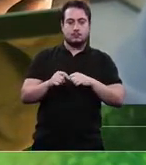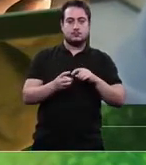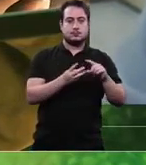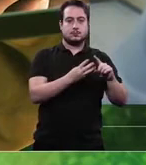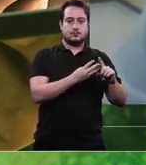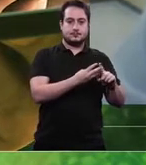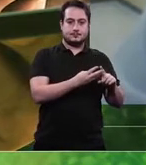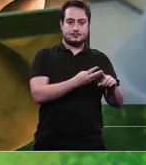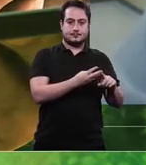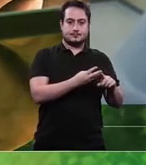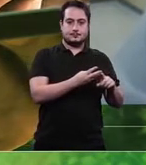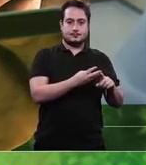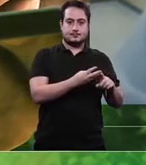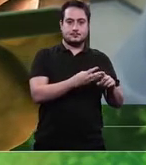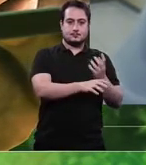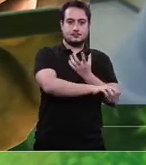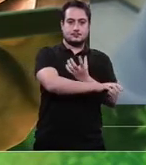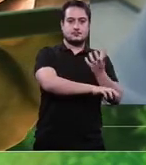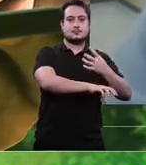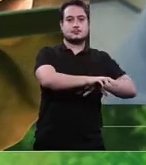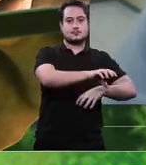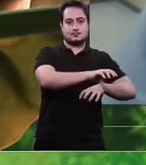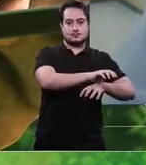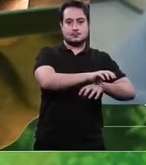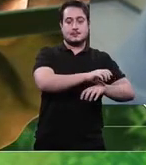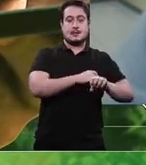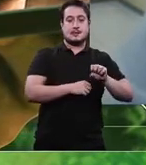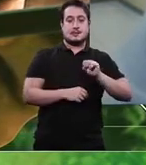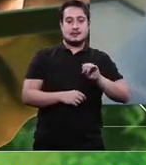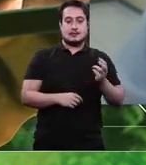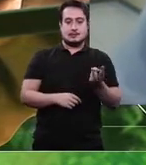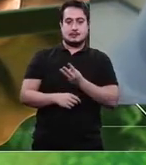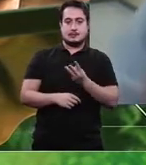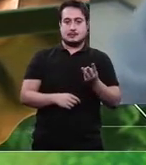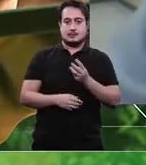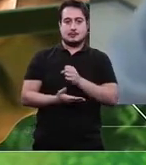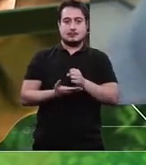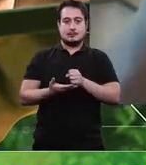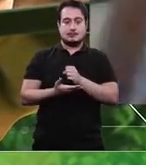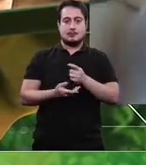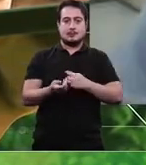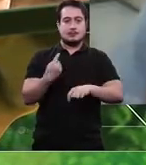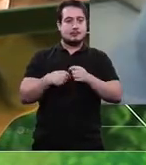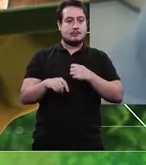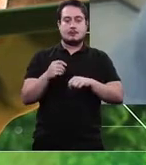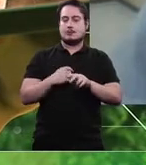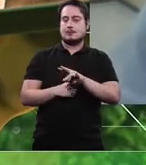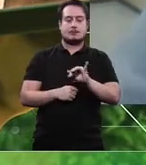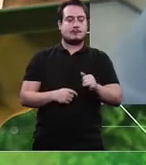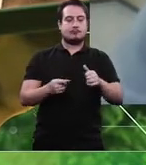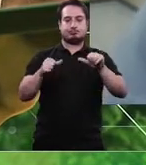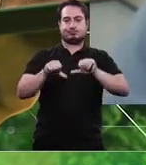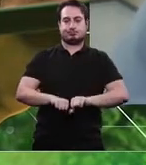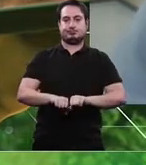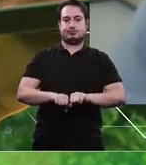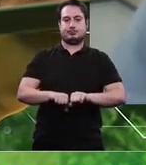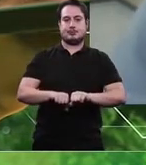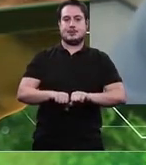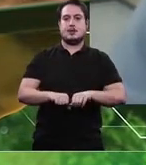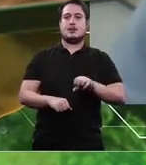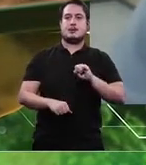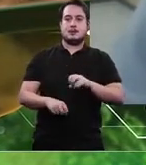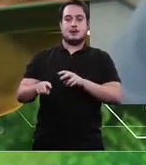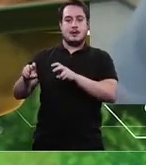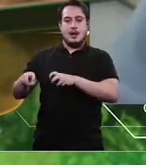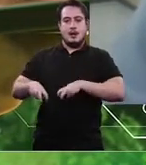tem que estar amparado pelo pilar ambiental. Se não tiver esses três pilares, o negócio por si só, ele afunda. Se o